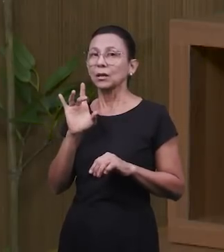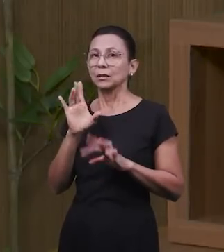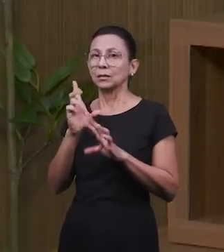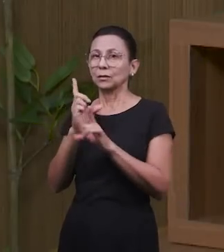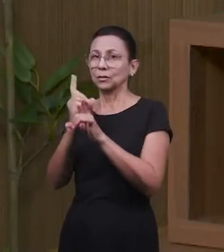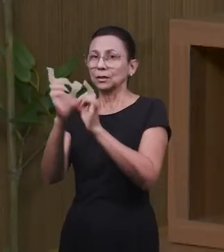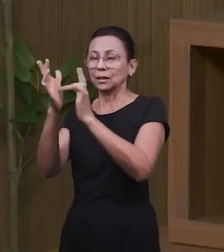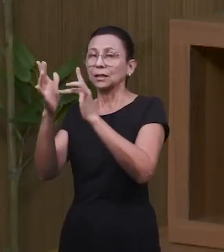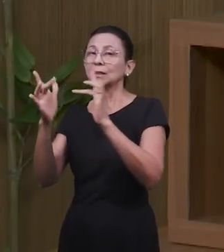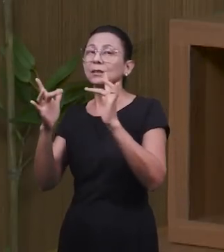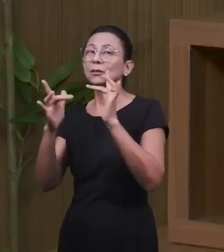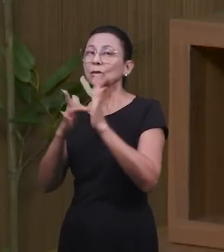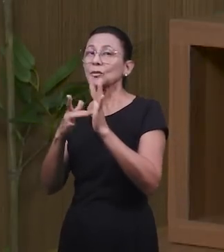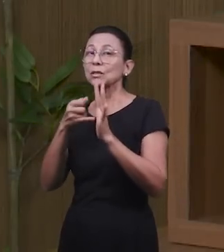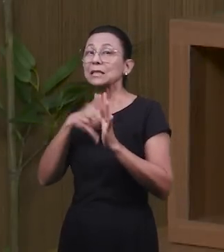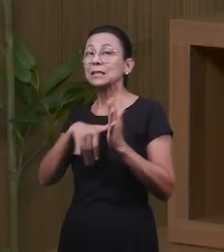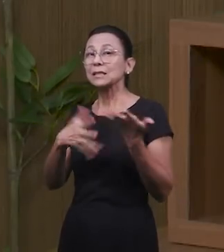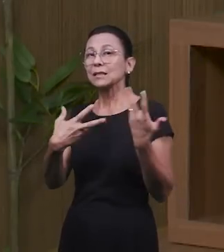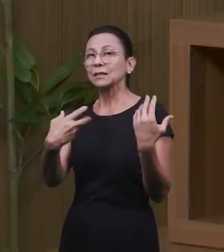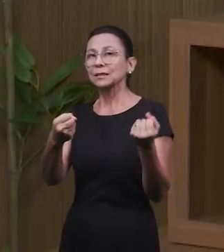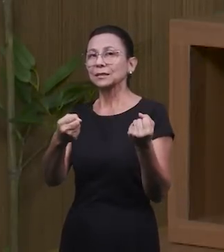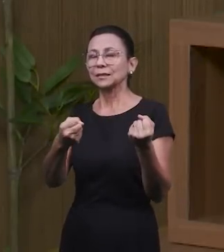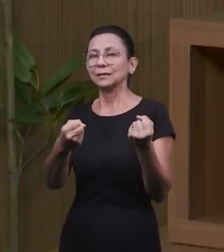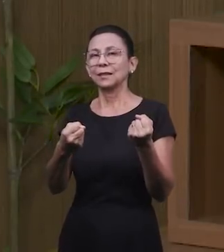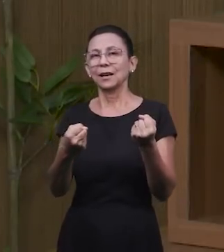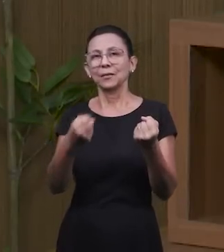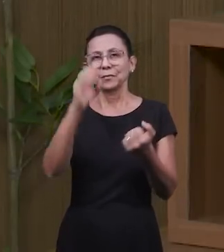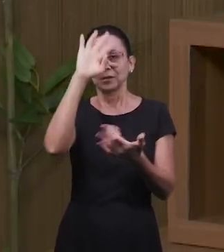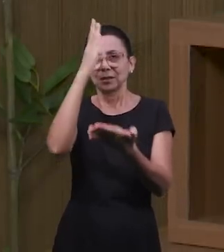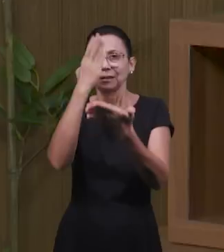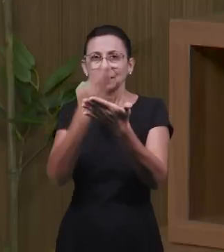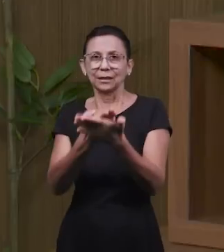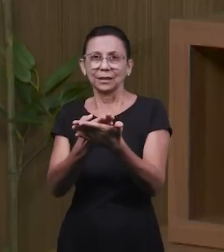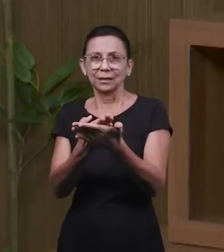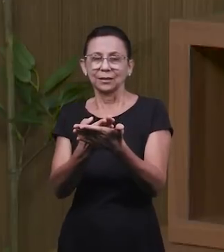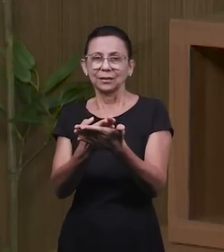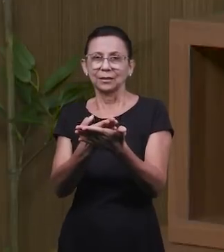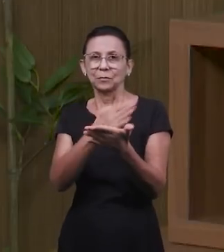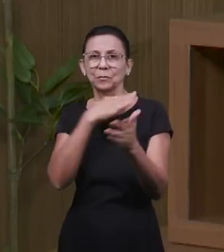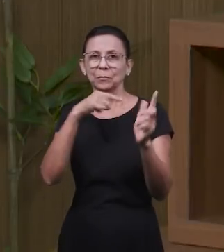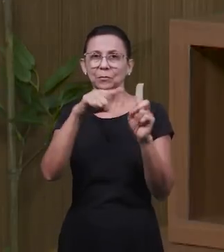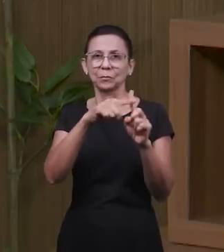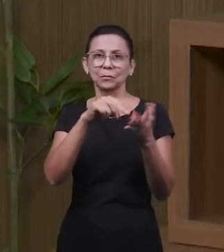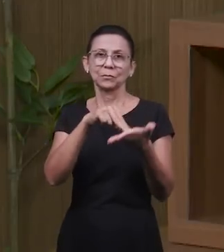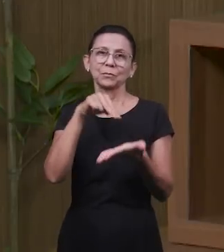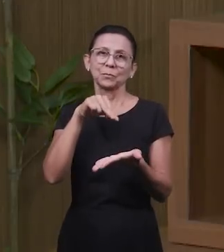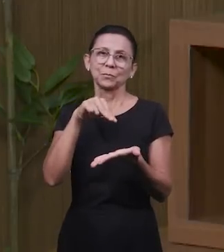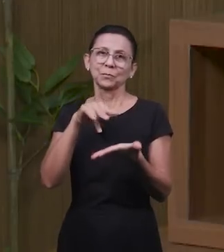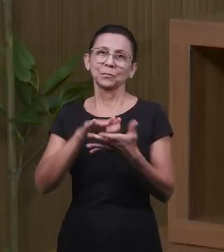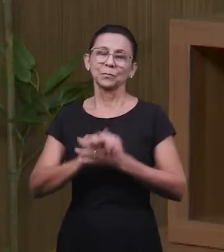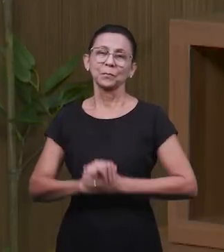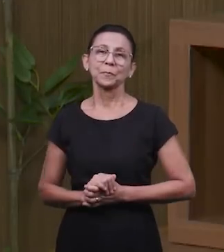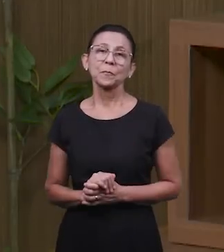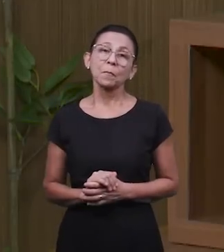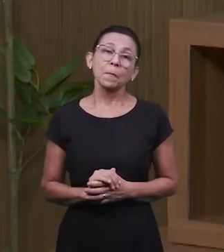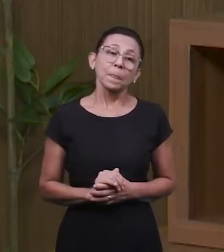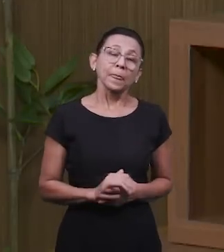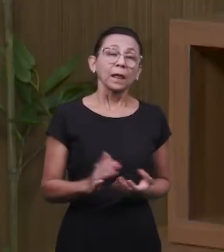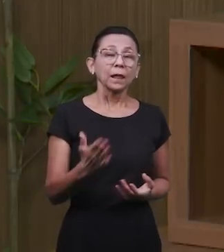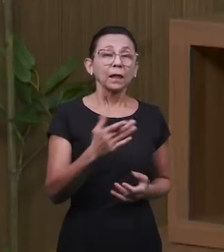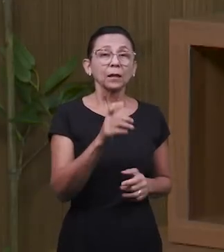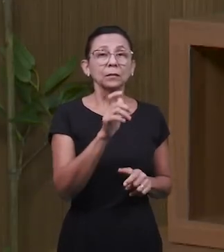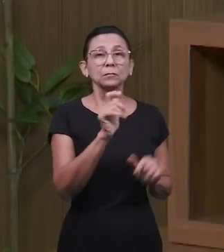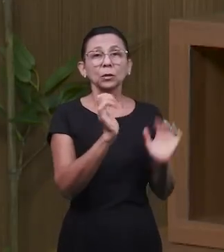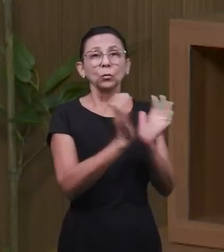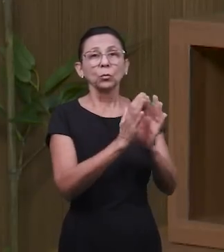Então é isso que o Evangelho não, isso que o cristianismo perdeu. Porque passou a ser um cristianismo histórico. E